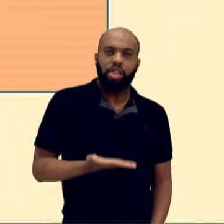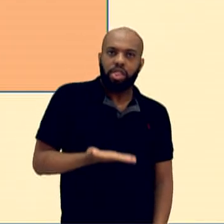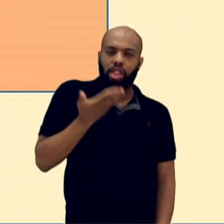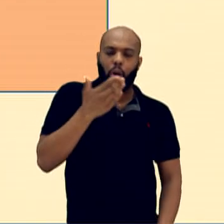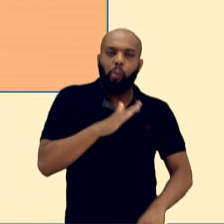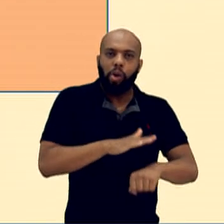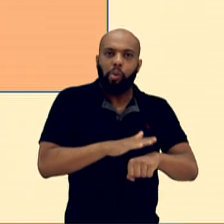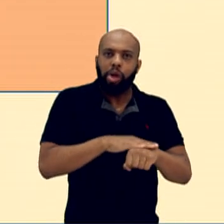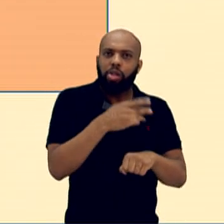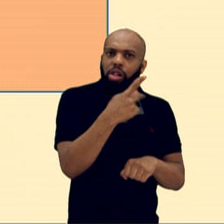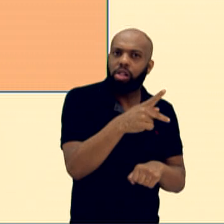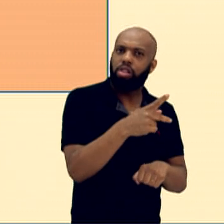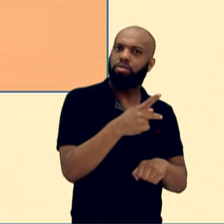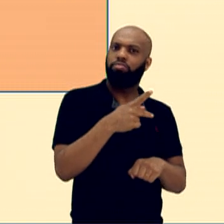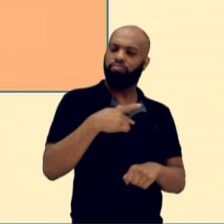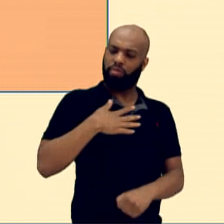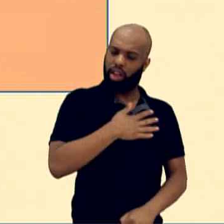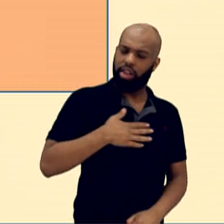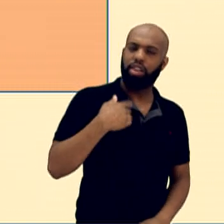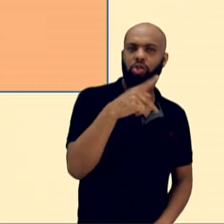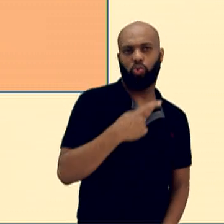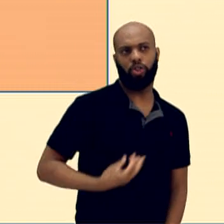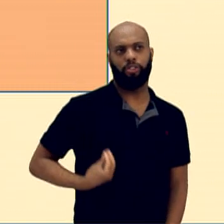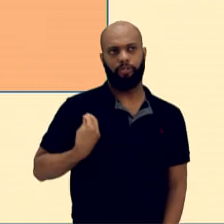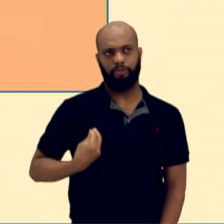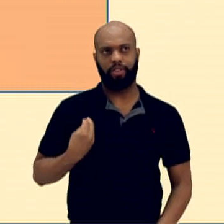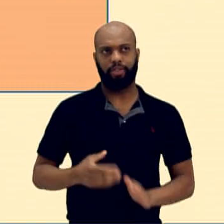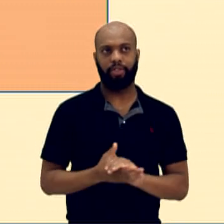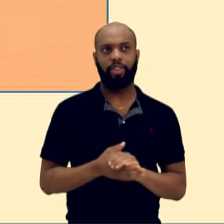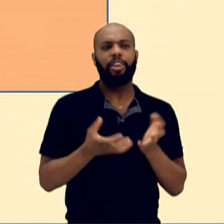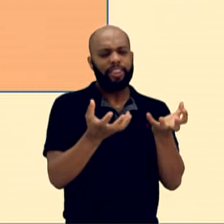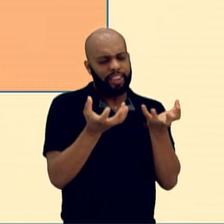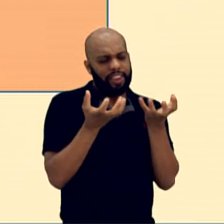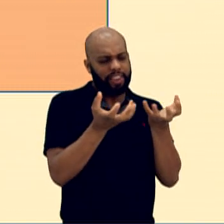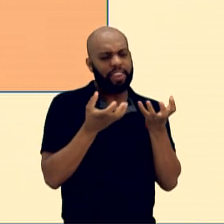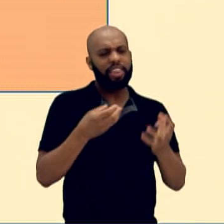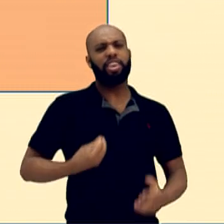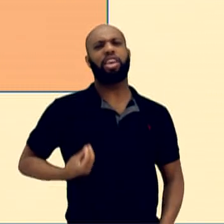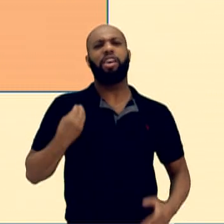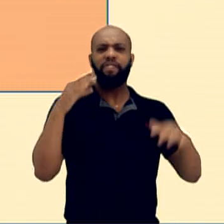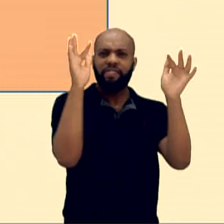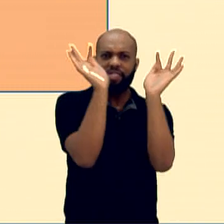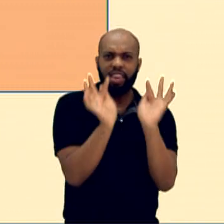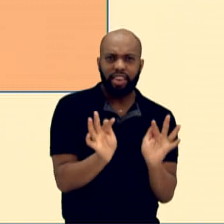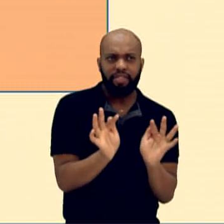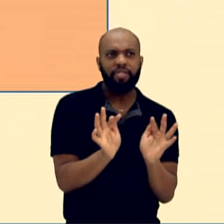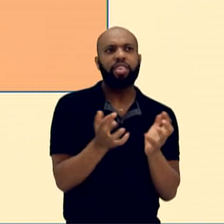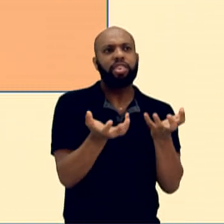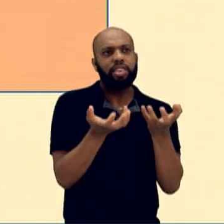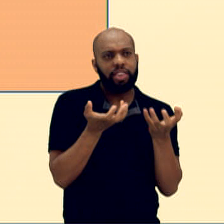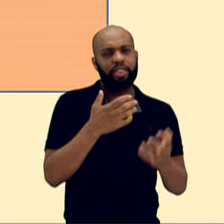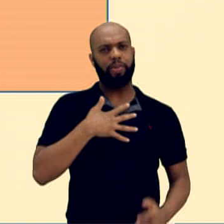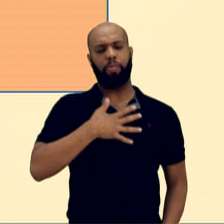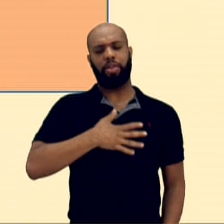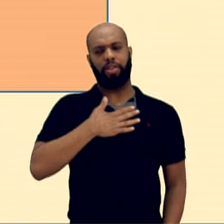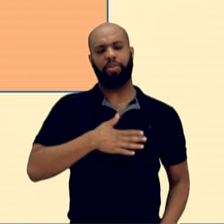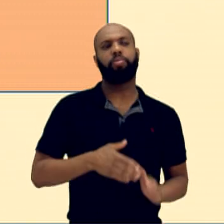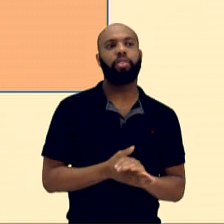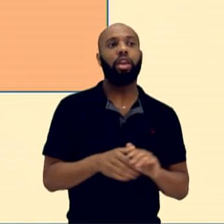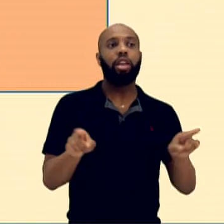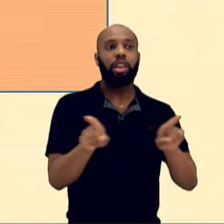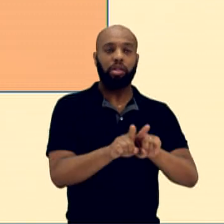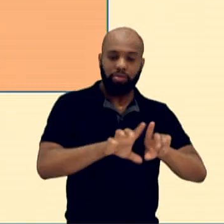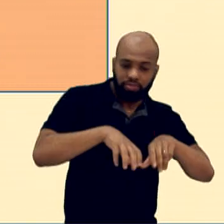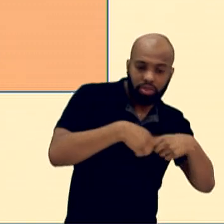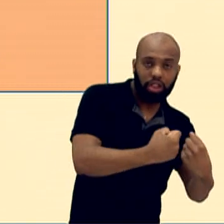momentos que você atinge o prazer em sua vida, tá? Então a busca da vida feliz por meio do prazer, tá? E defendiam também